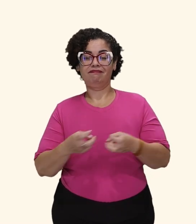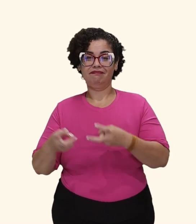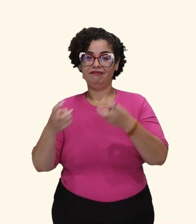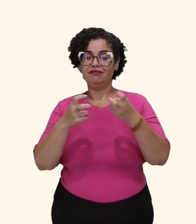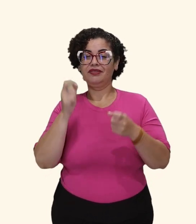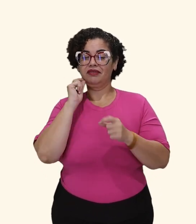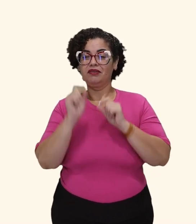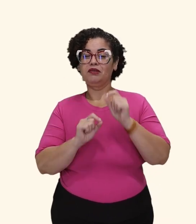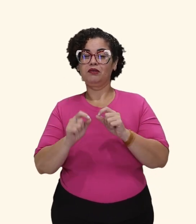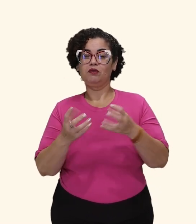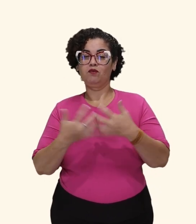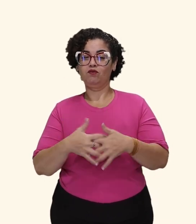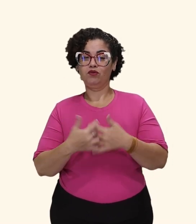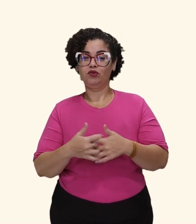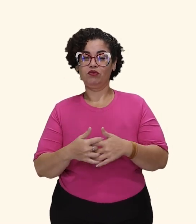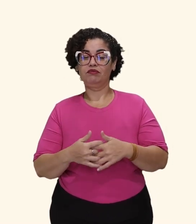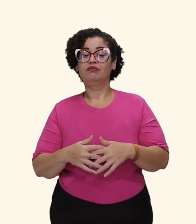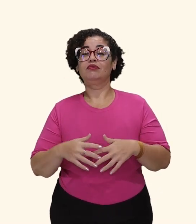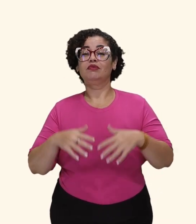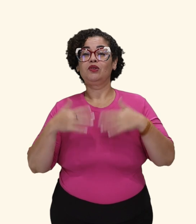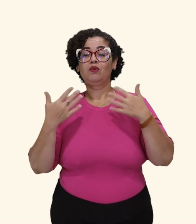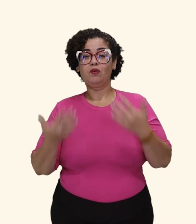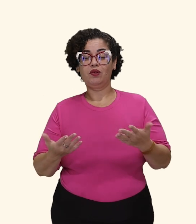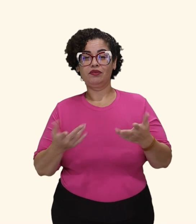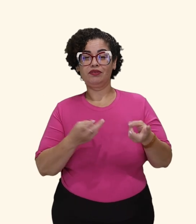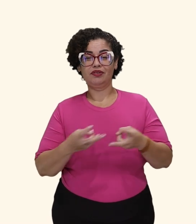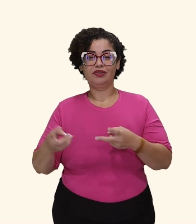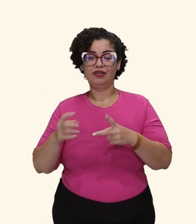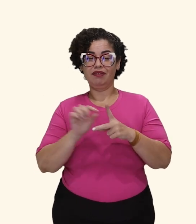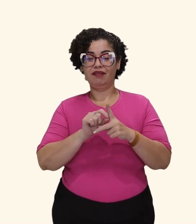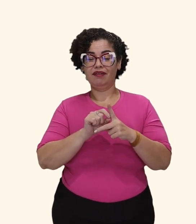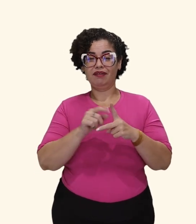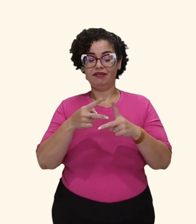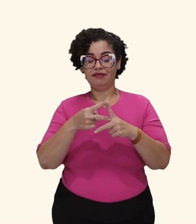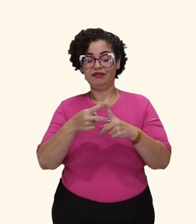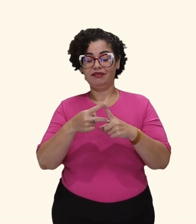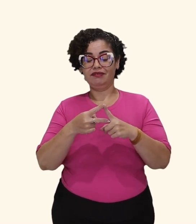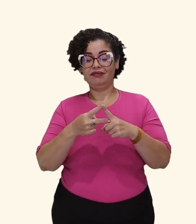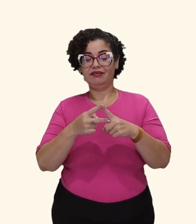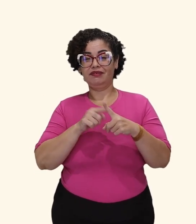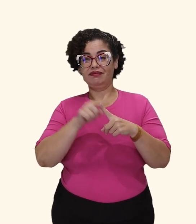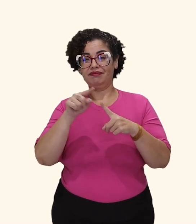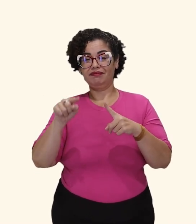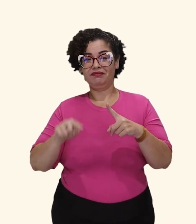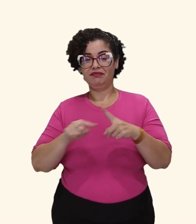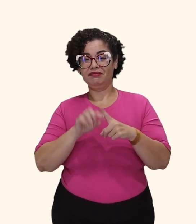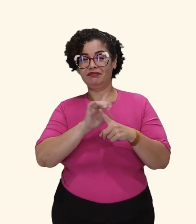Portanto, aqui a gente vai ter um triângulo, né? E aí, quando a gente define as medidas dos lados do